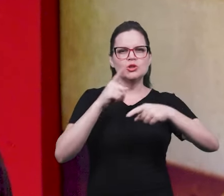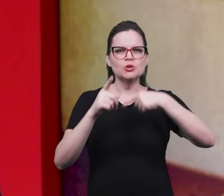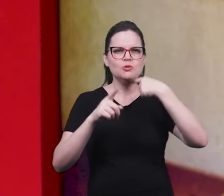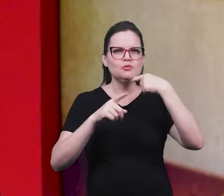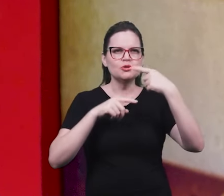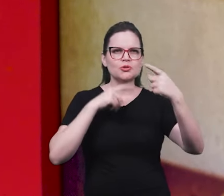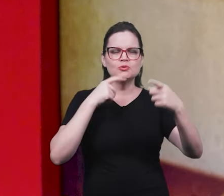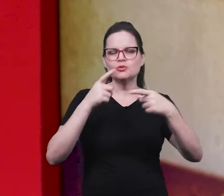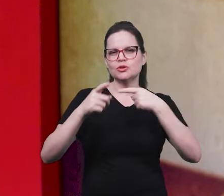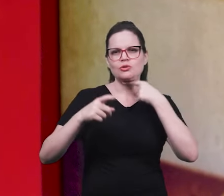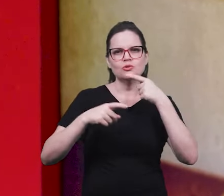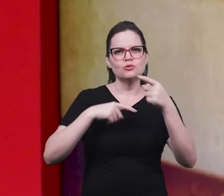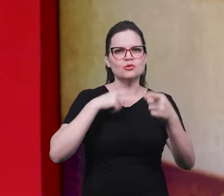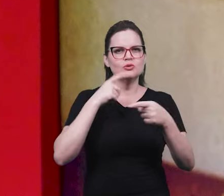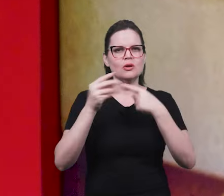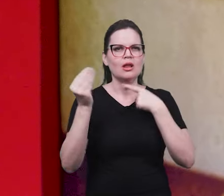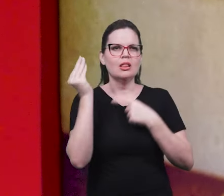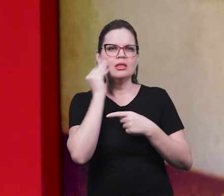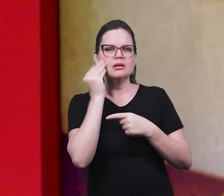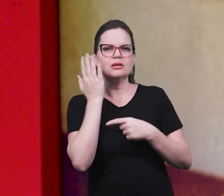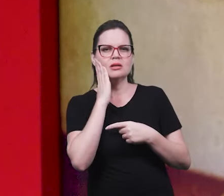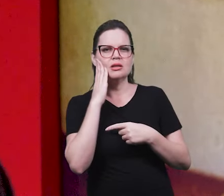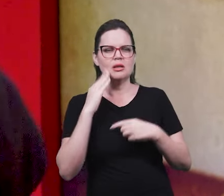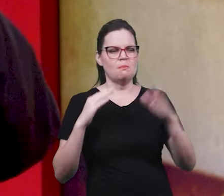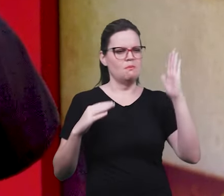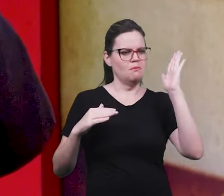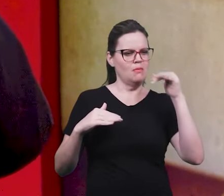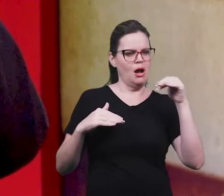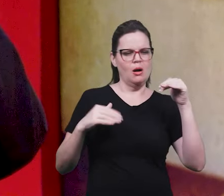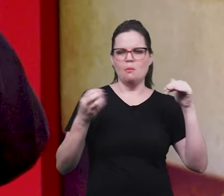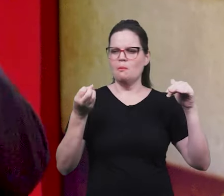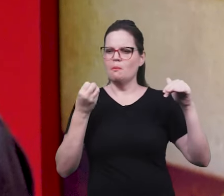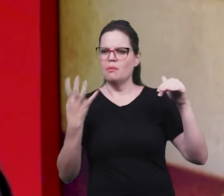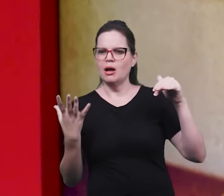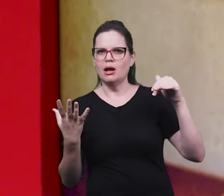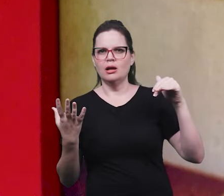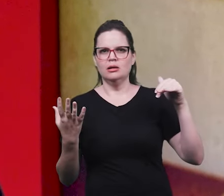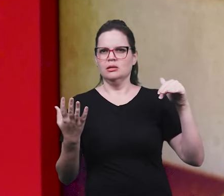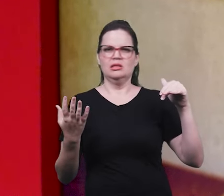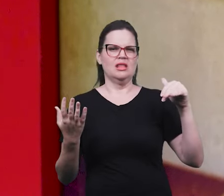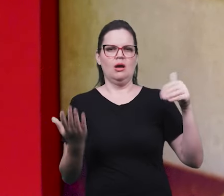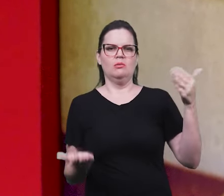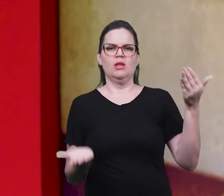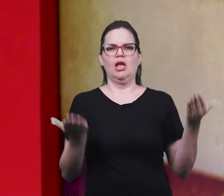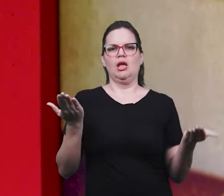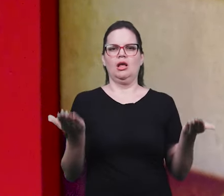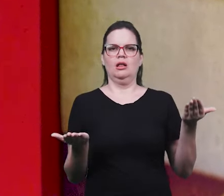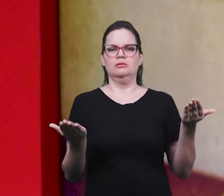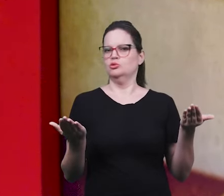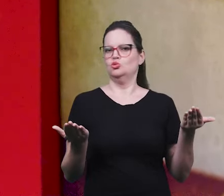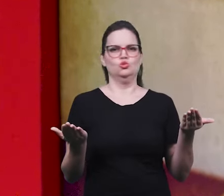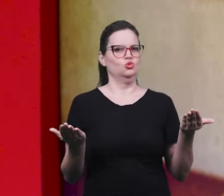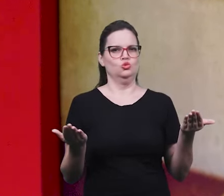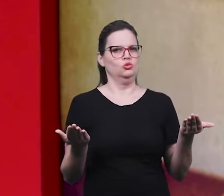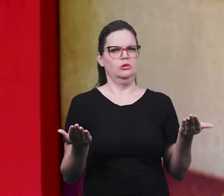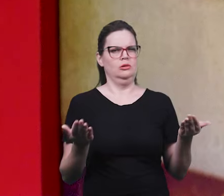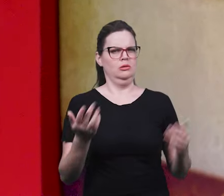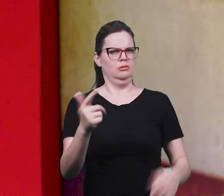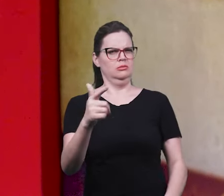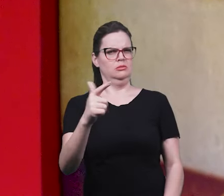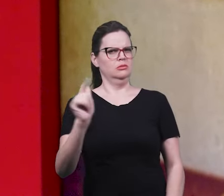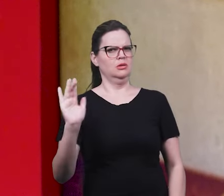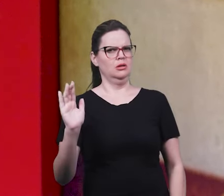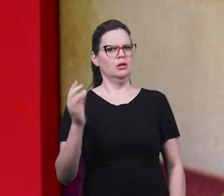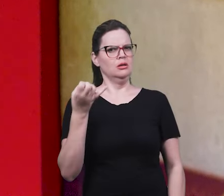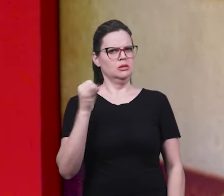ele lutou muito para entender sobre o mal e o bem, achando que os poderes eram equilibrados. Não tem equilíbrio nisso aí, não. Deus, como quer fazer, ele